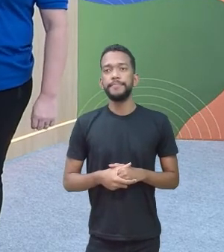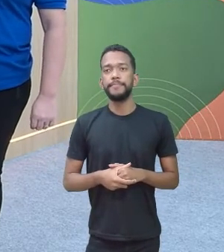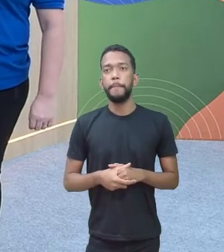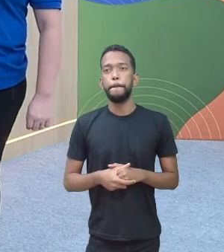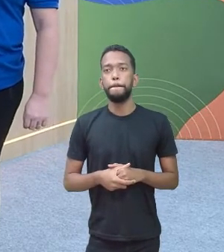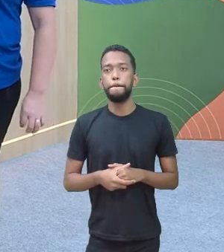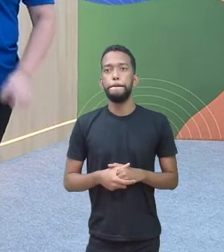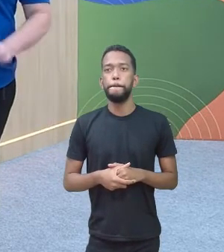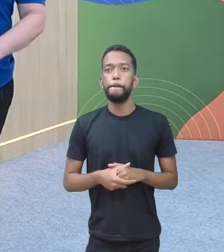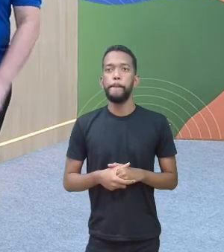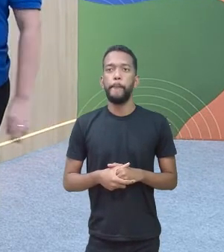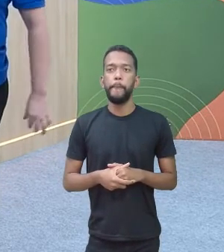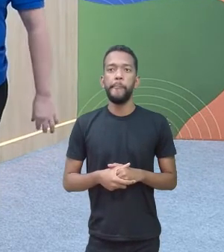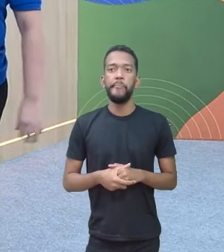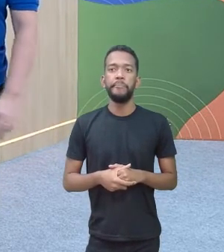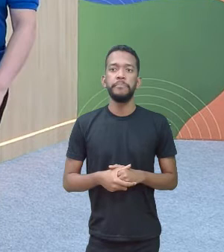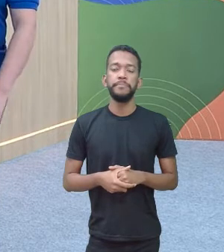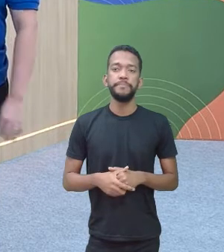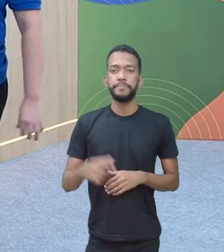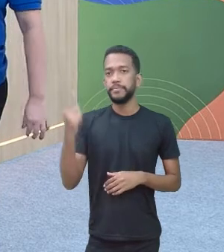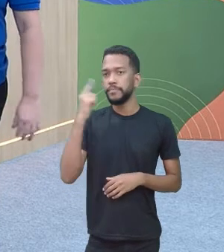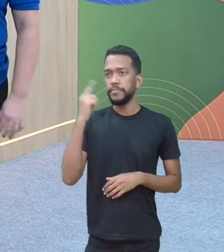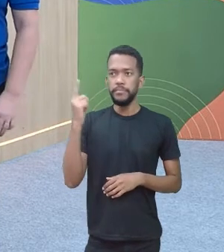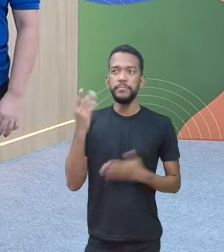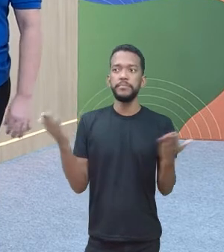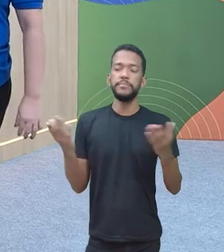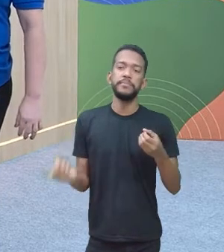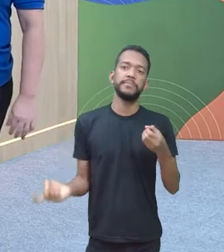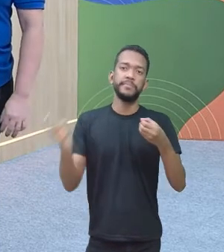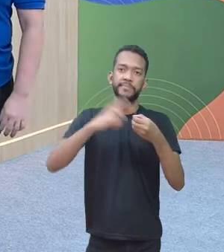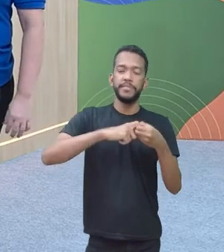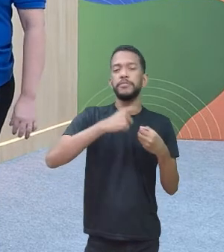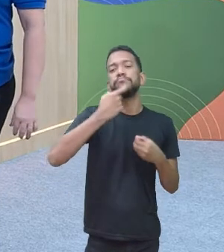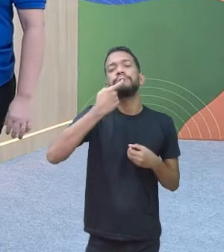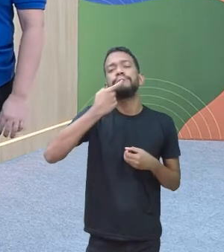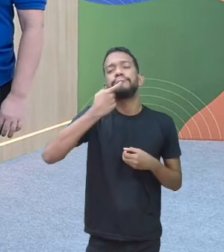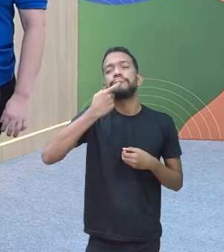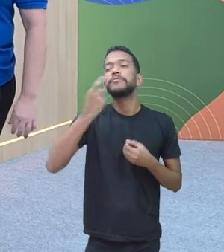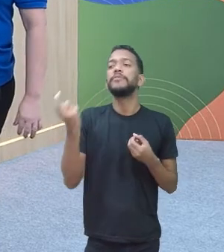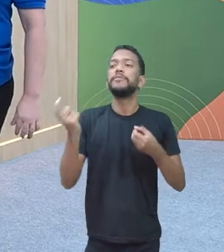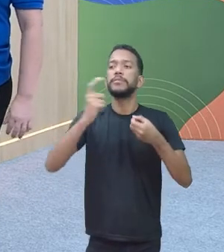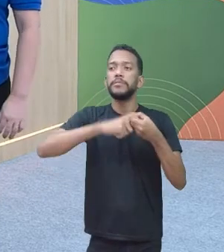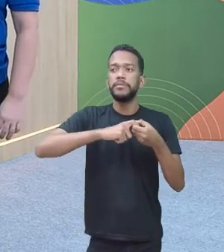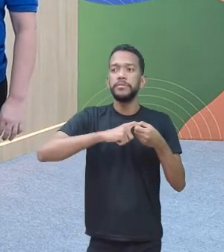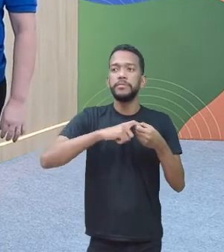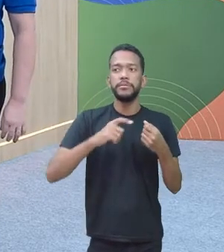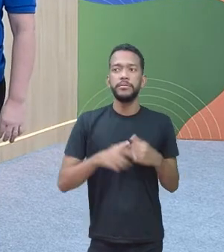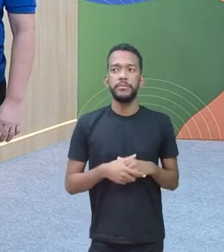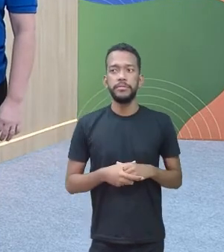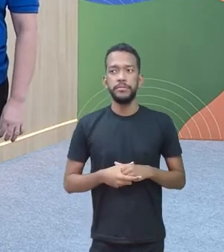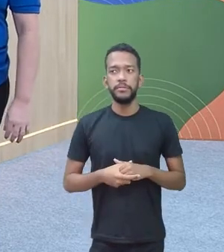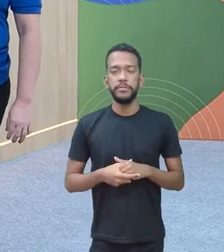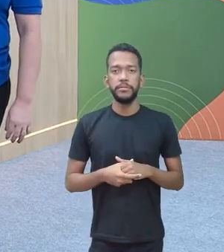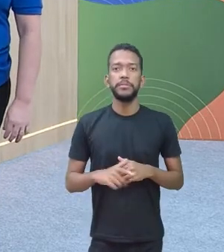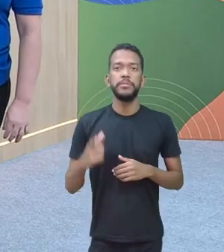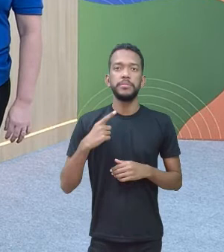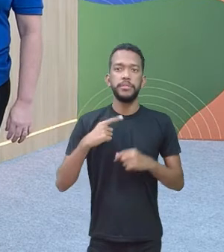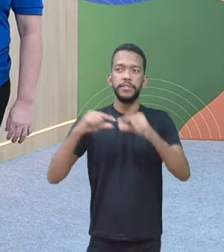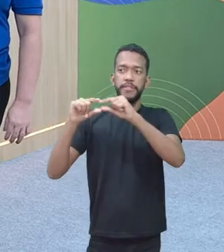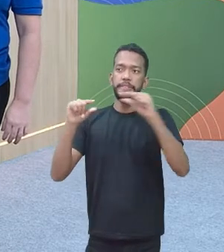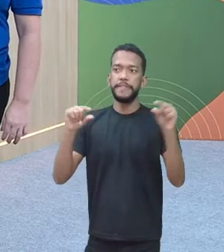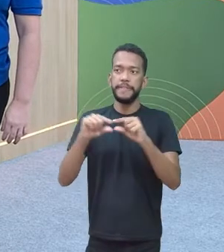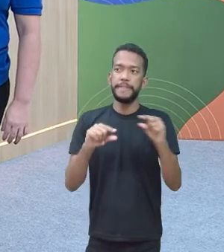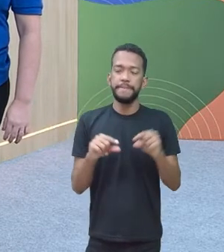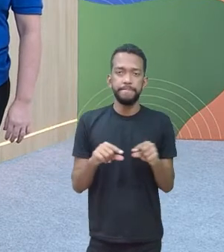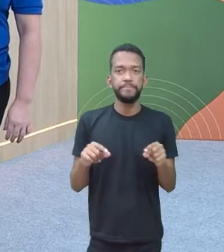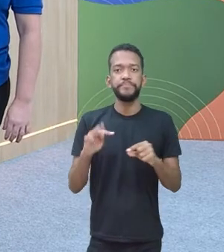Então, esta frase, quando ela, voltando aí, rapidinho, só para mostrar para vocês, não é? Quando ela diz,